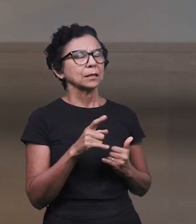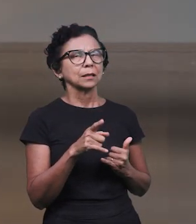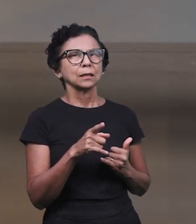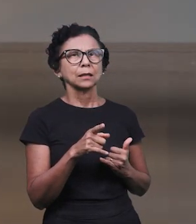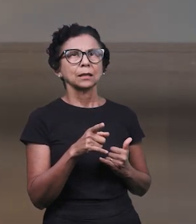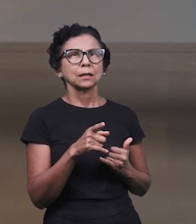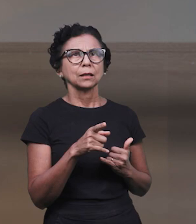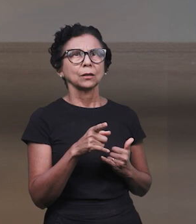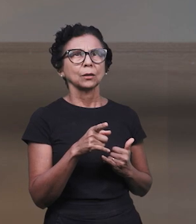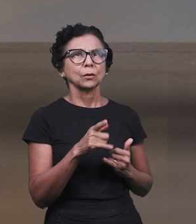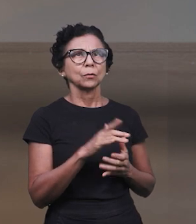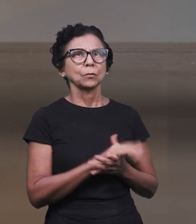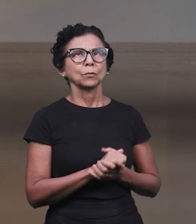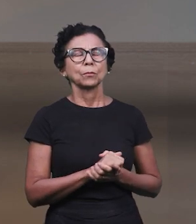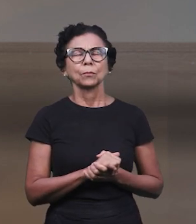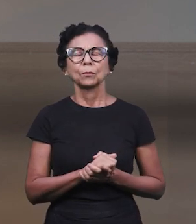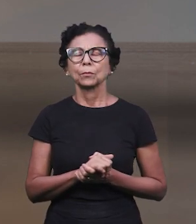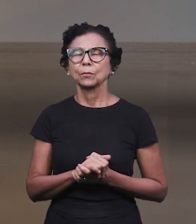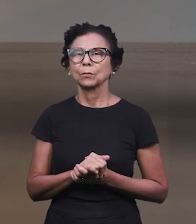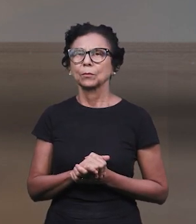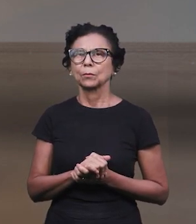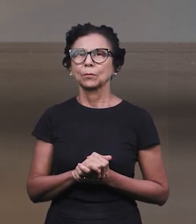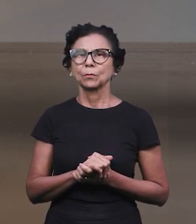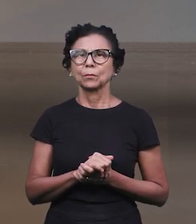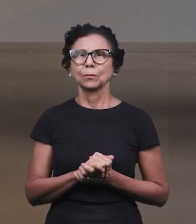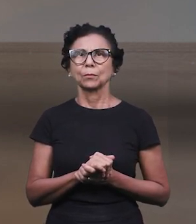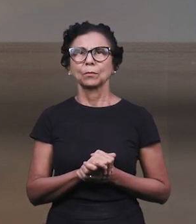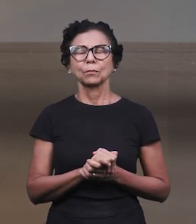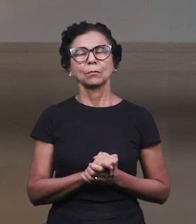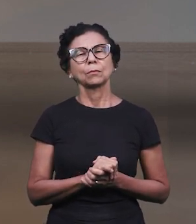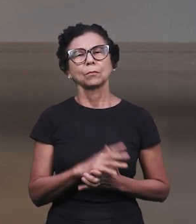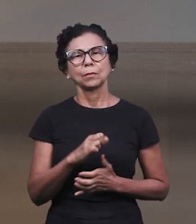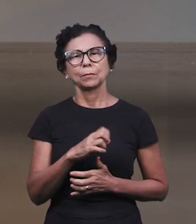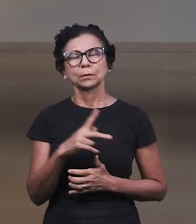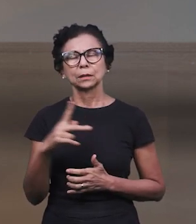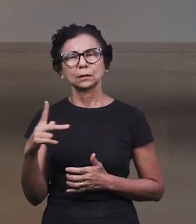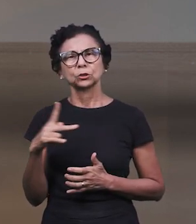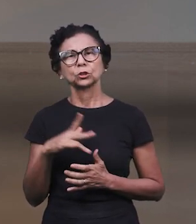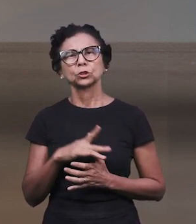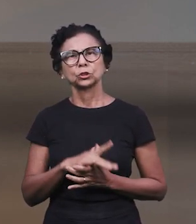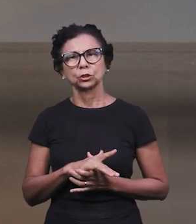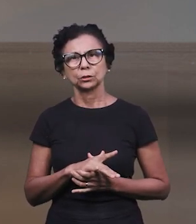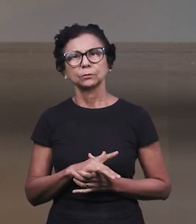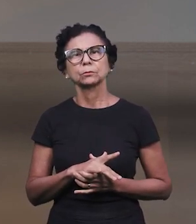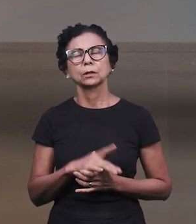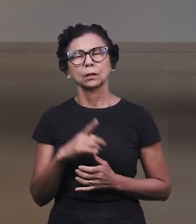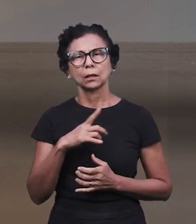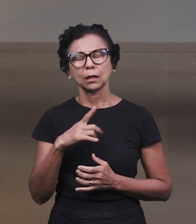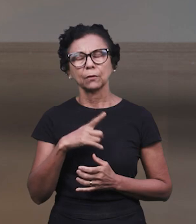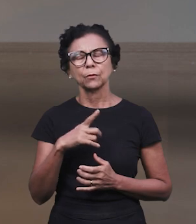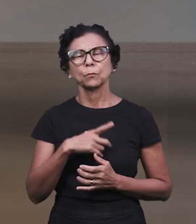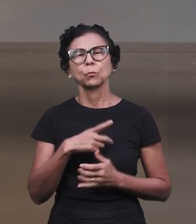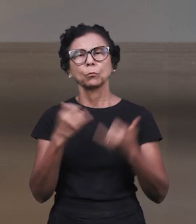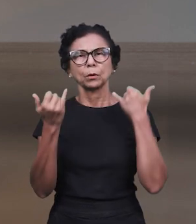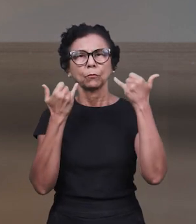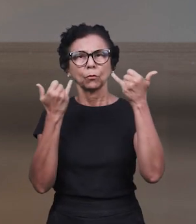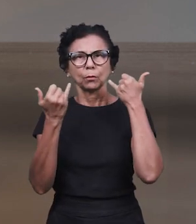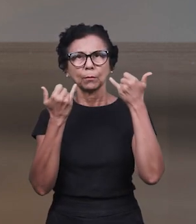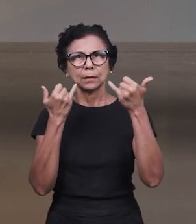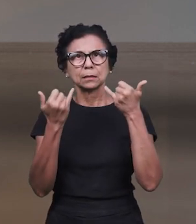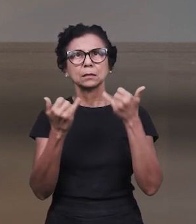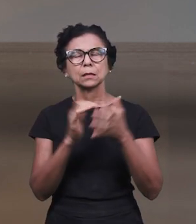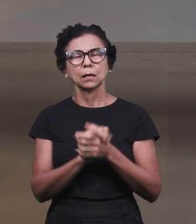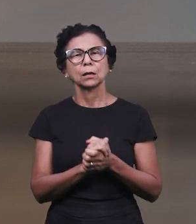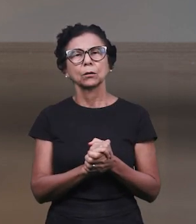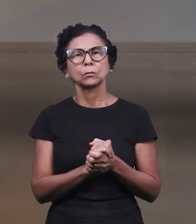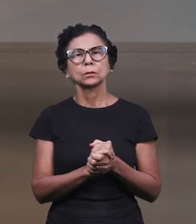uma enorme, uma das plataformas famosas, aí, mais conhecidas, que depois, se o senhor puder colocar aí no programa, para as